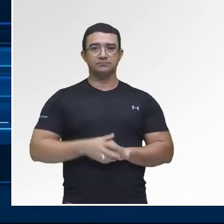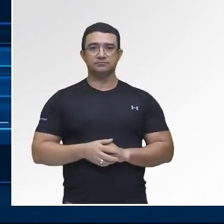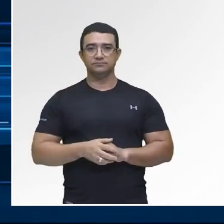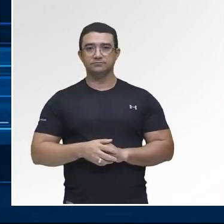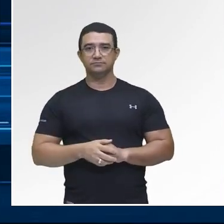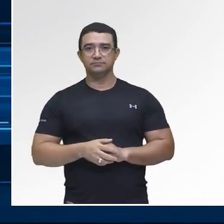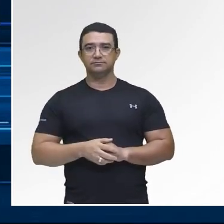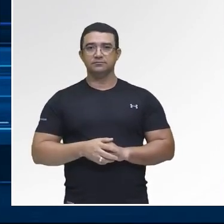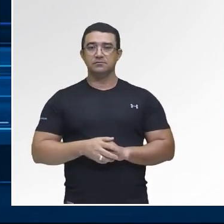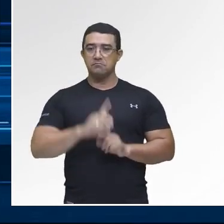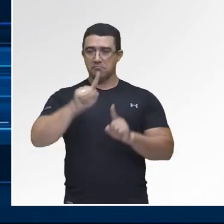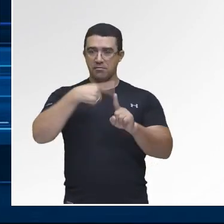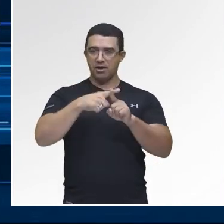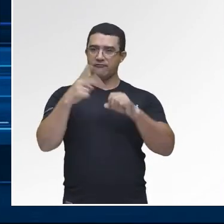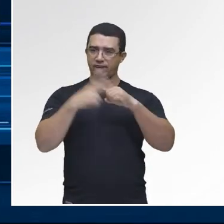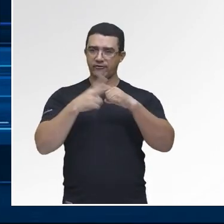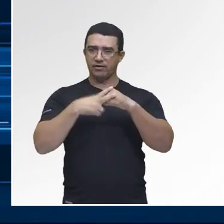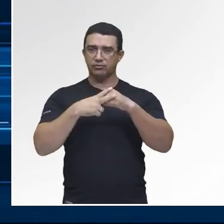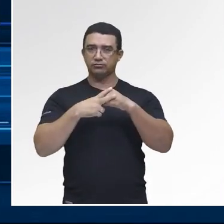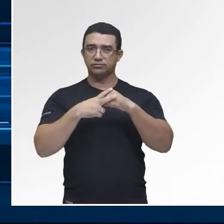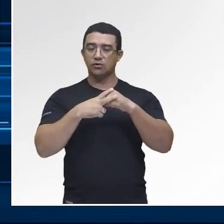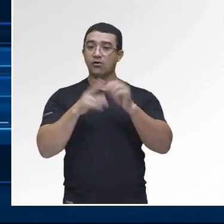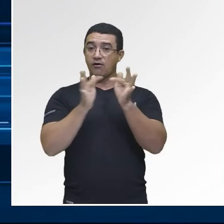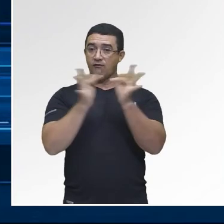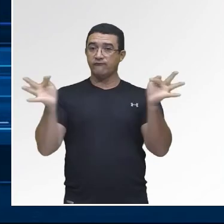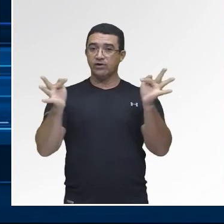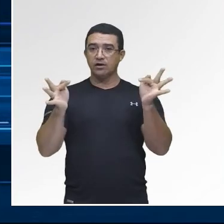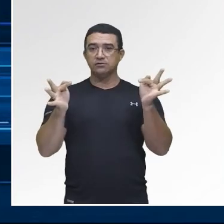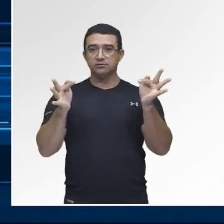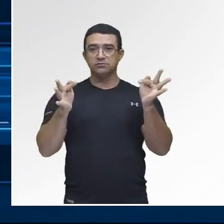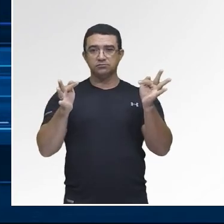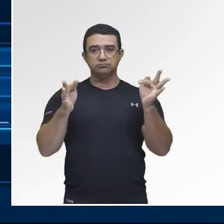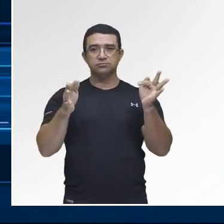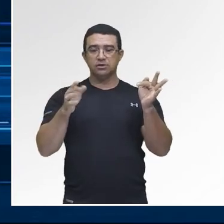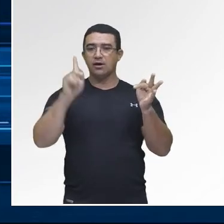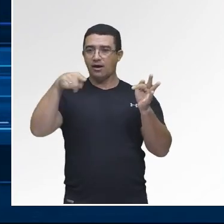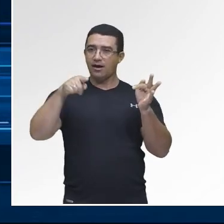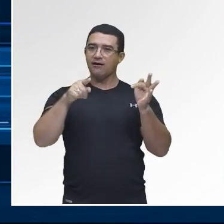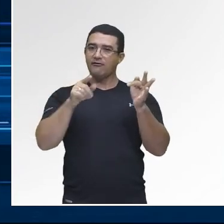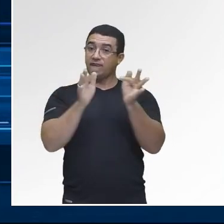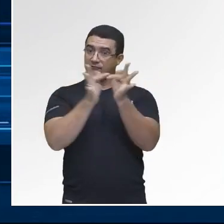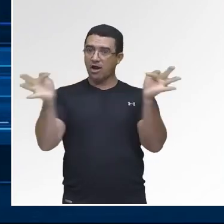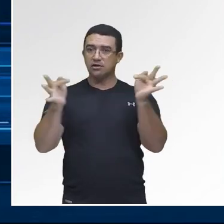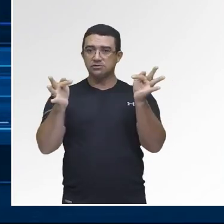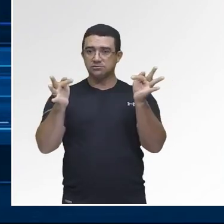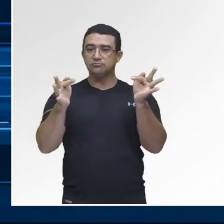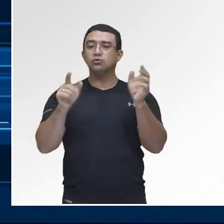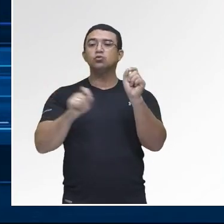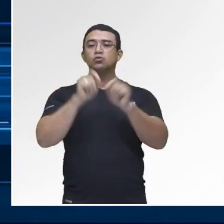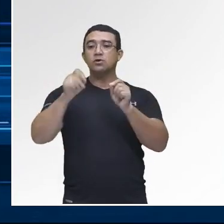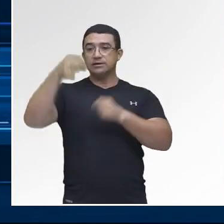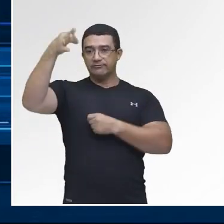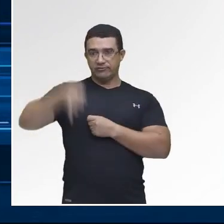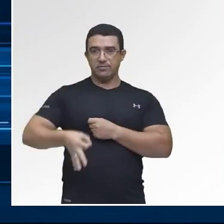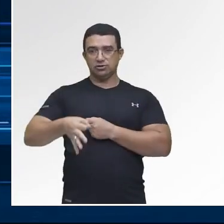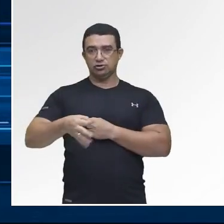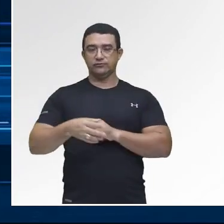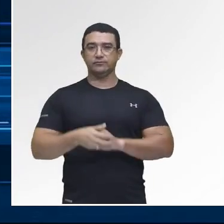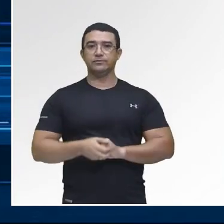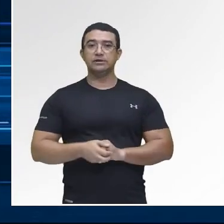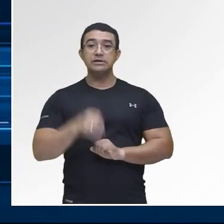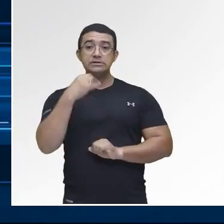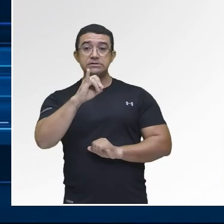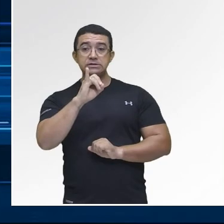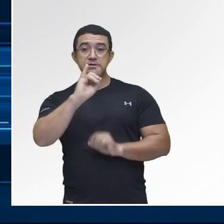no particípio. Essa frase, então, está na forma afirmativa e não negativa. Se eu colocar